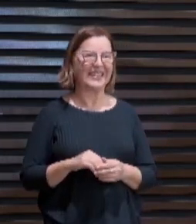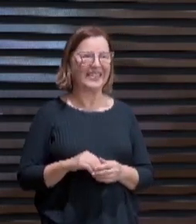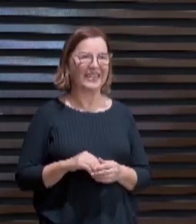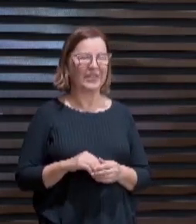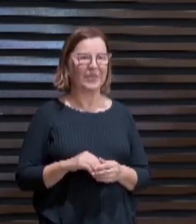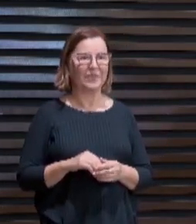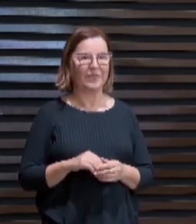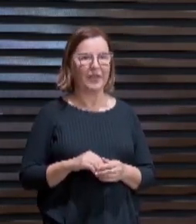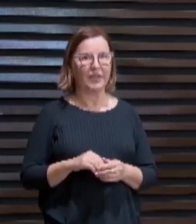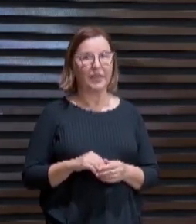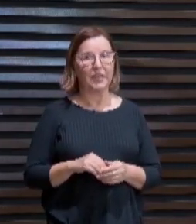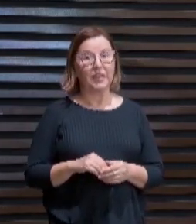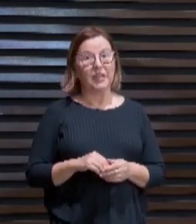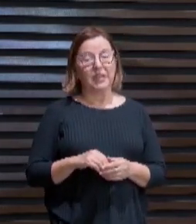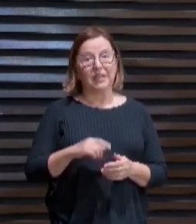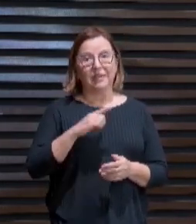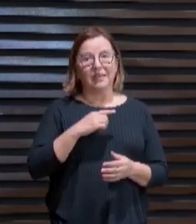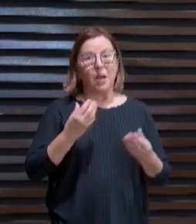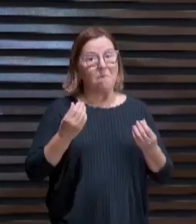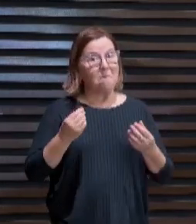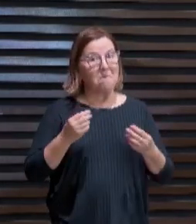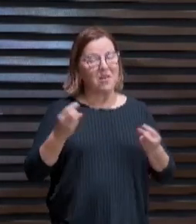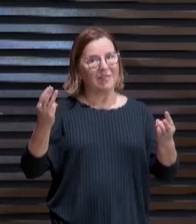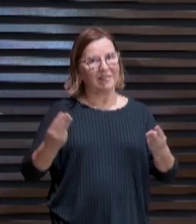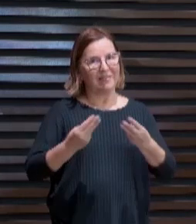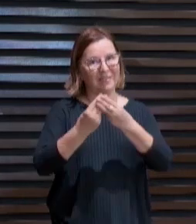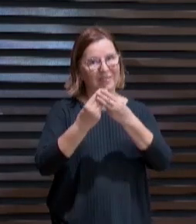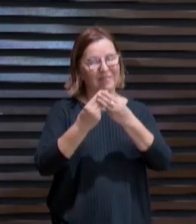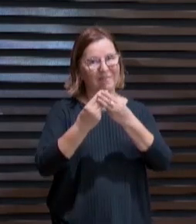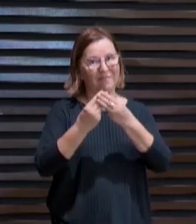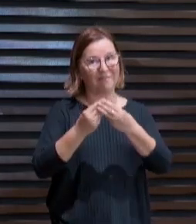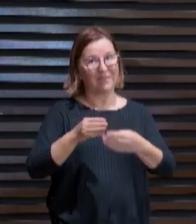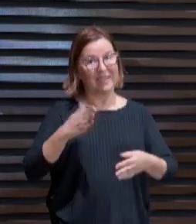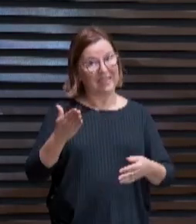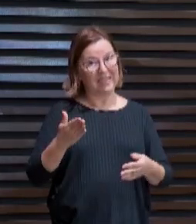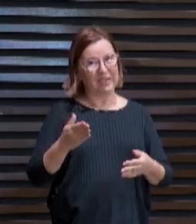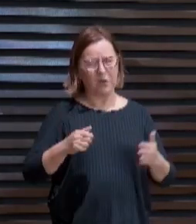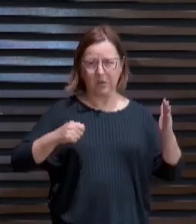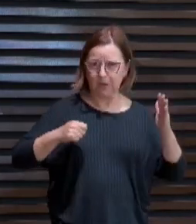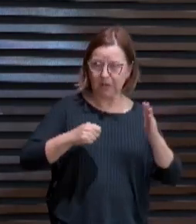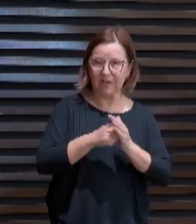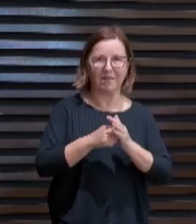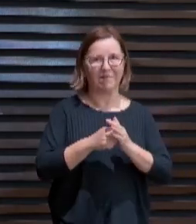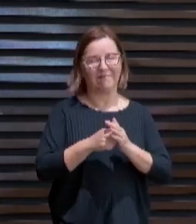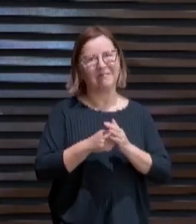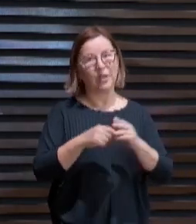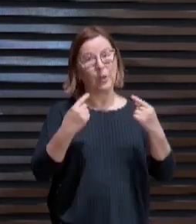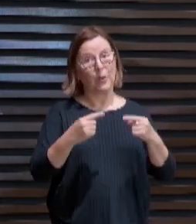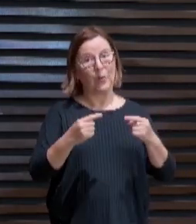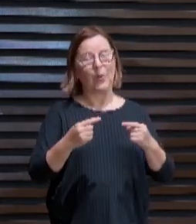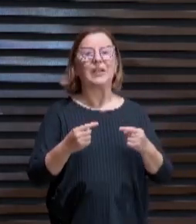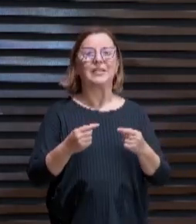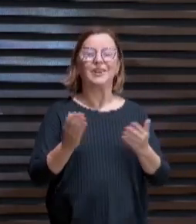grande presença judaica e era um local de muita resistência contra o cristianismo nascente e